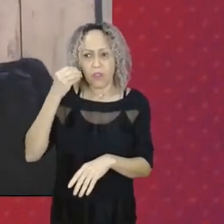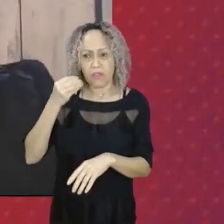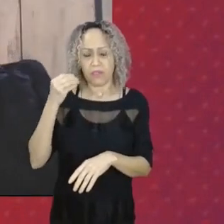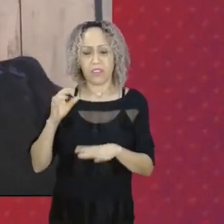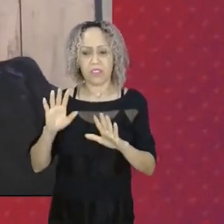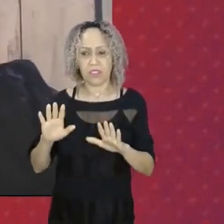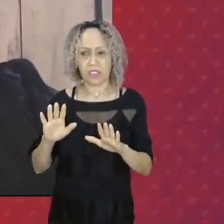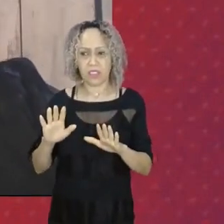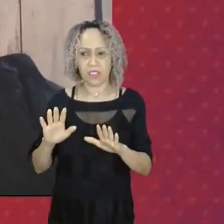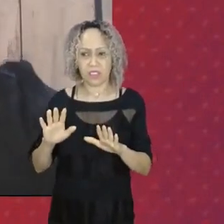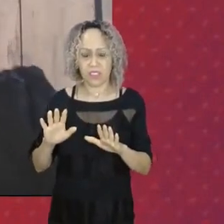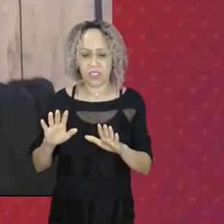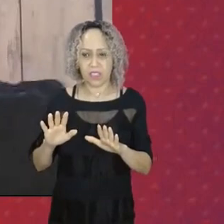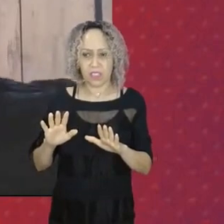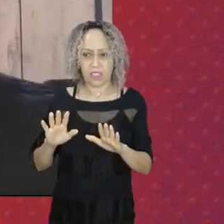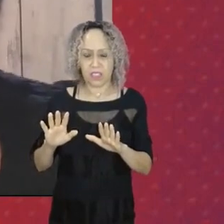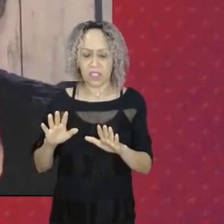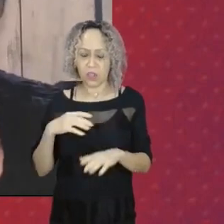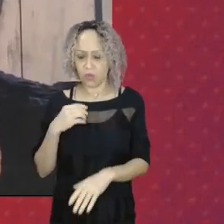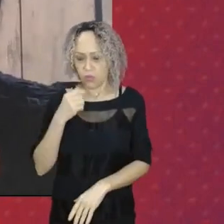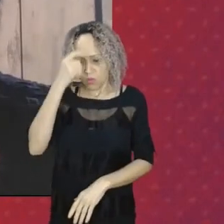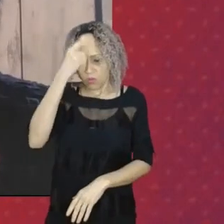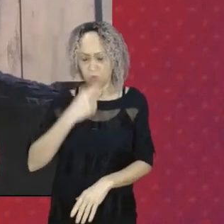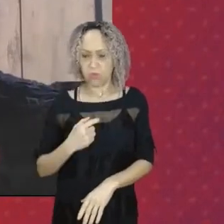mais enquanto uma pessoa somente